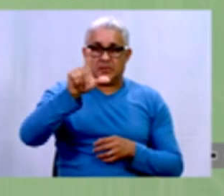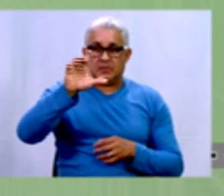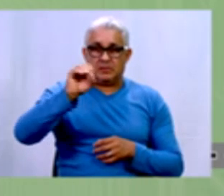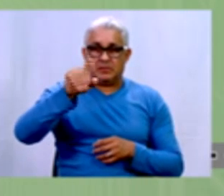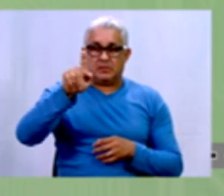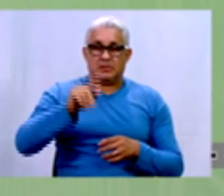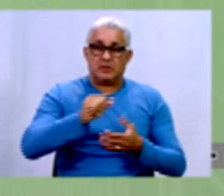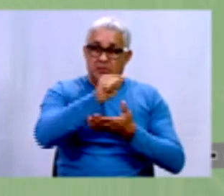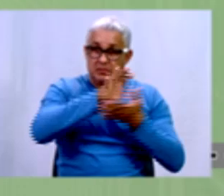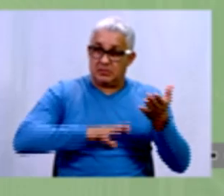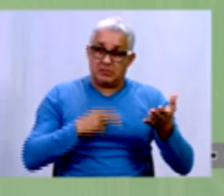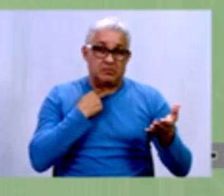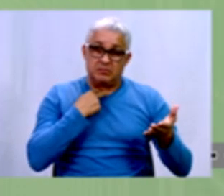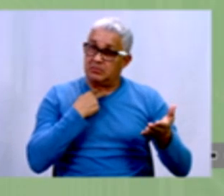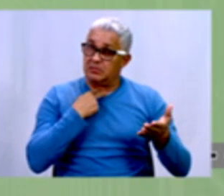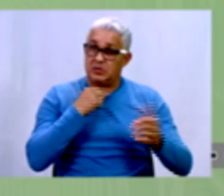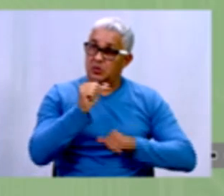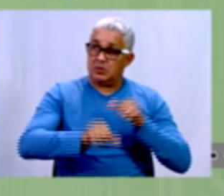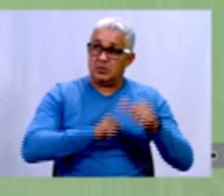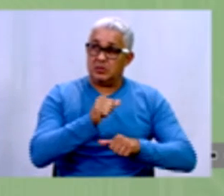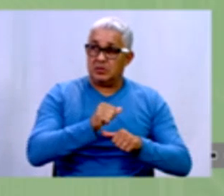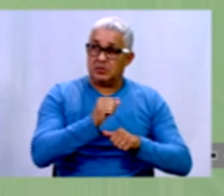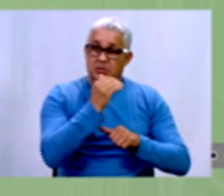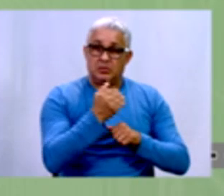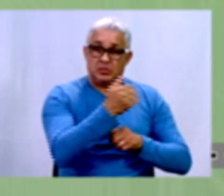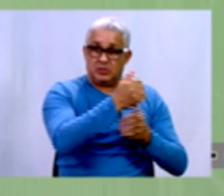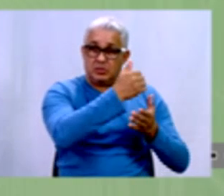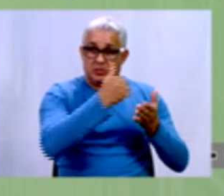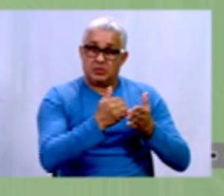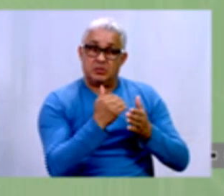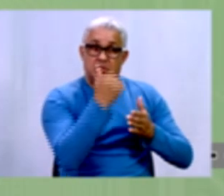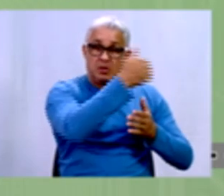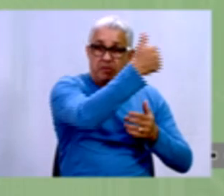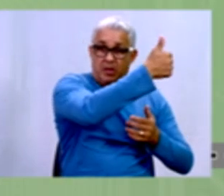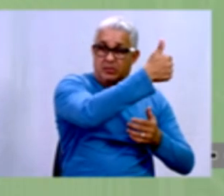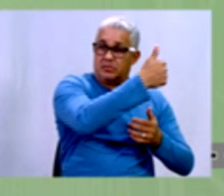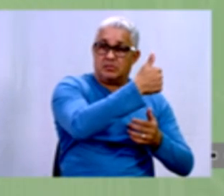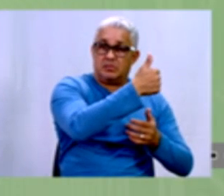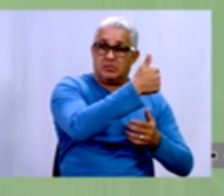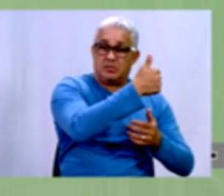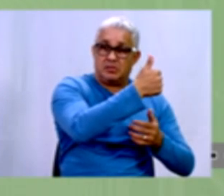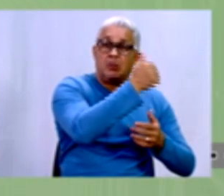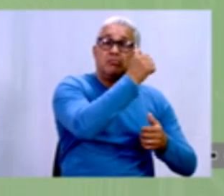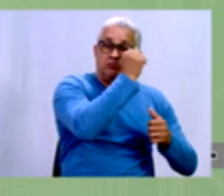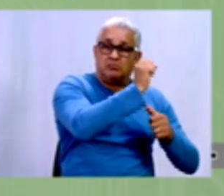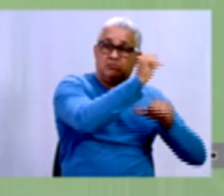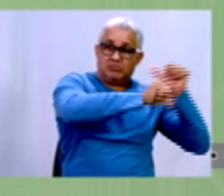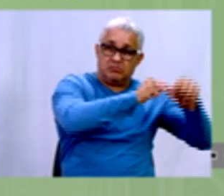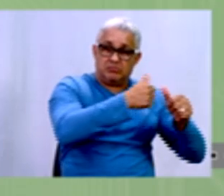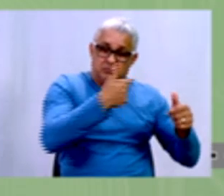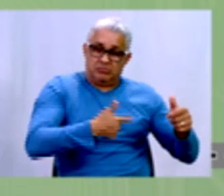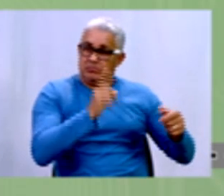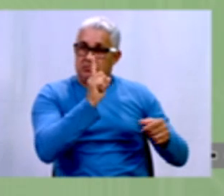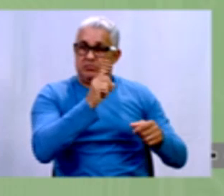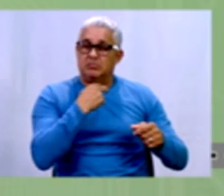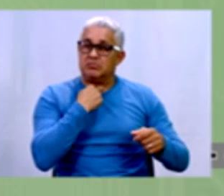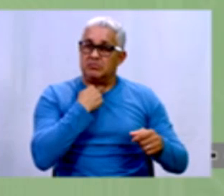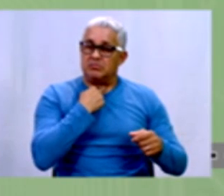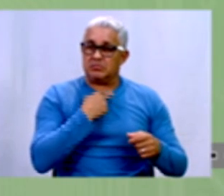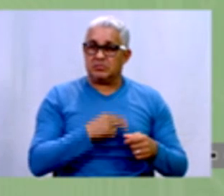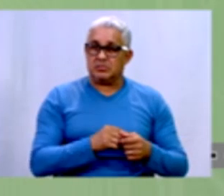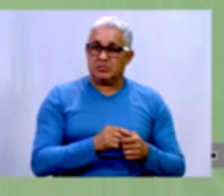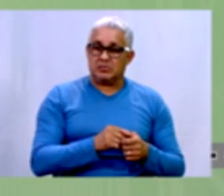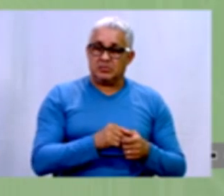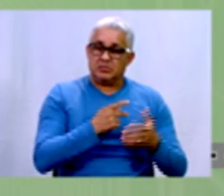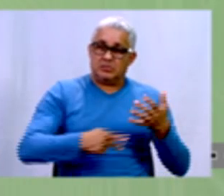nessas atividades aqui é que não mexemos. Agora, nessas aqui que não entraram ainda no sprint, elas podem sofrer qualquer alteração de